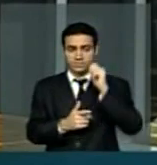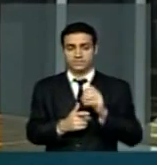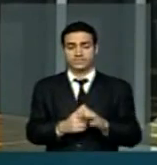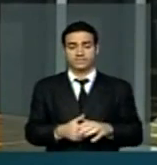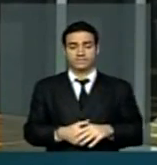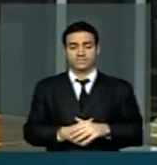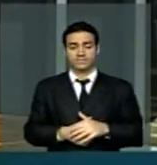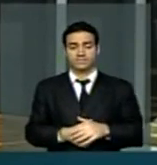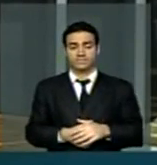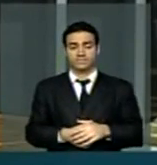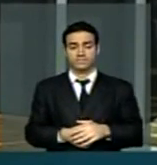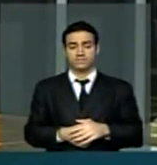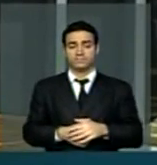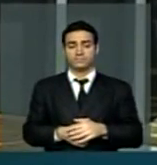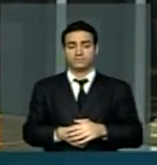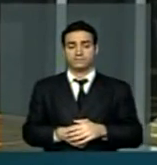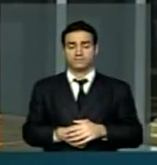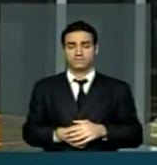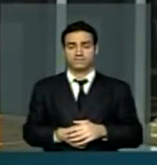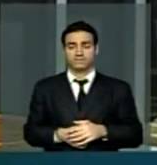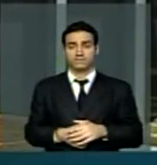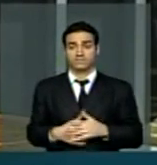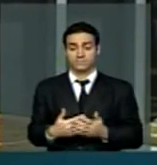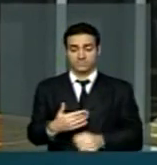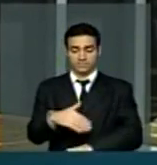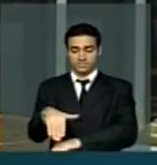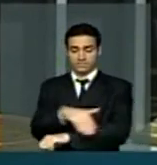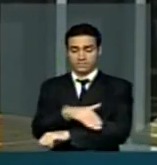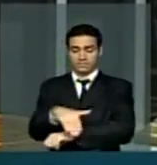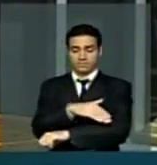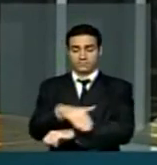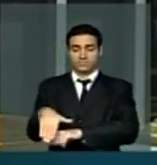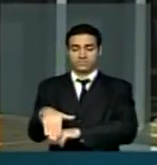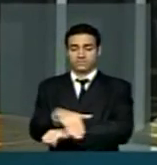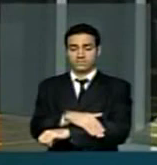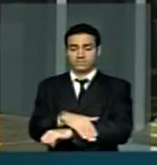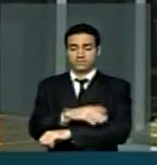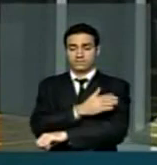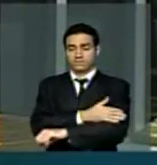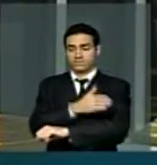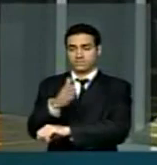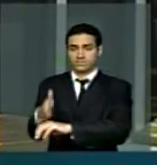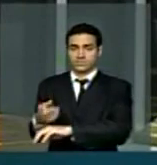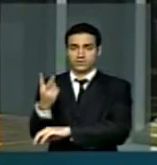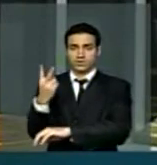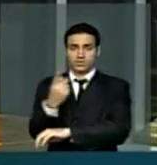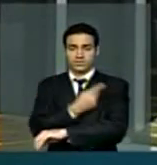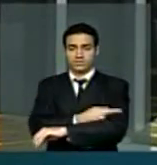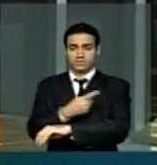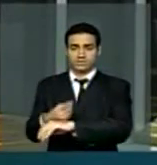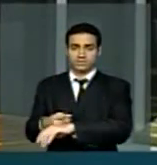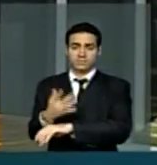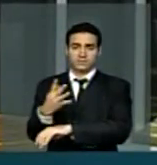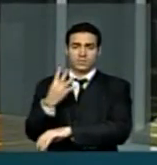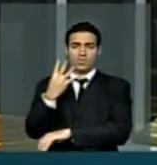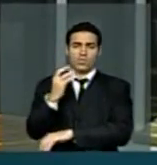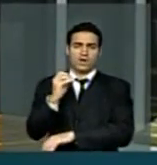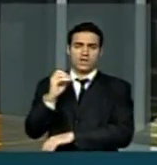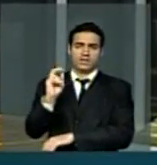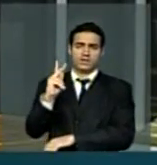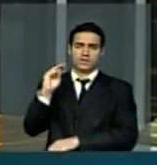bem, um trecho de estrada de novo repartimento a Maracajá, em torno de 40